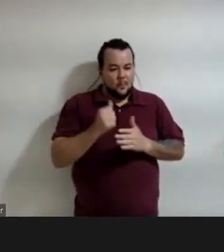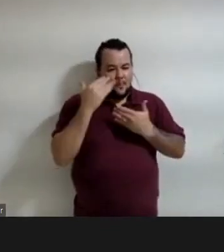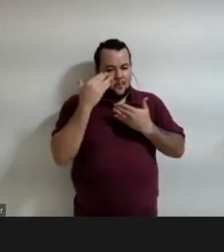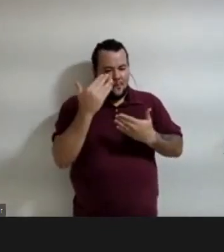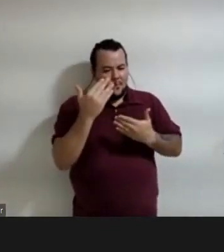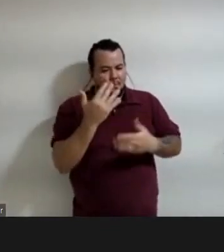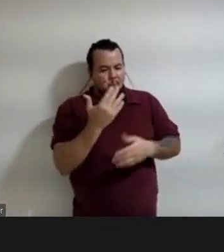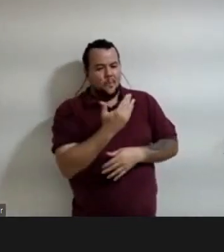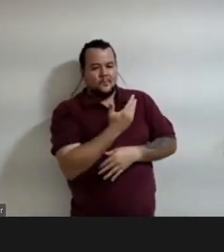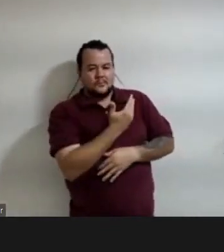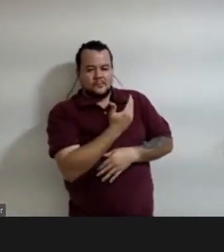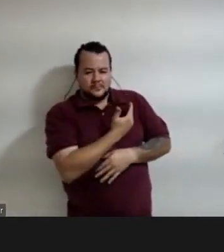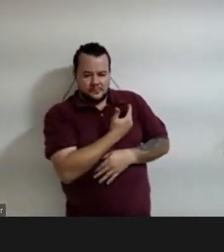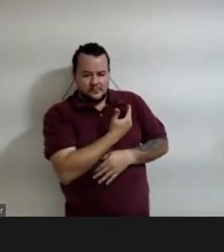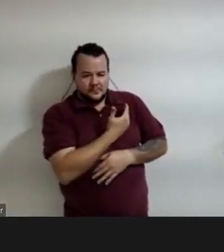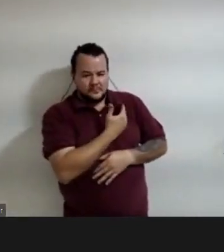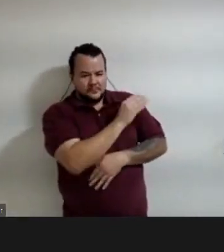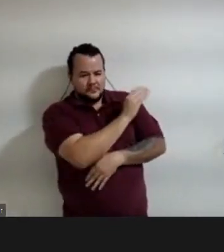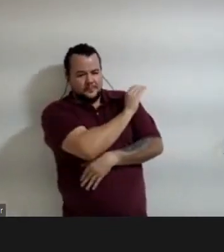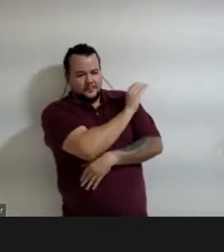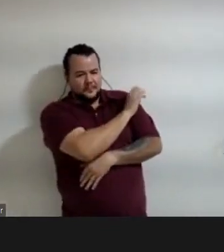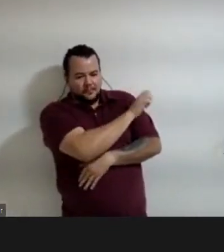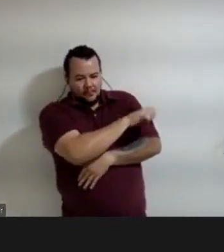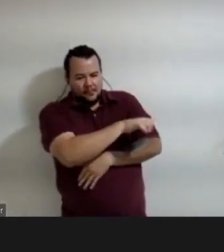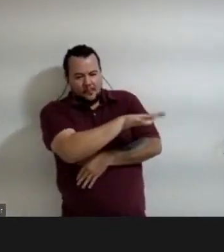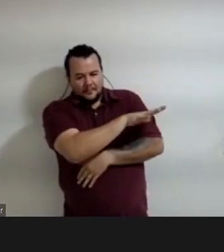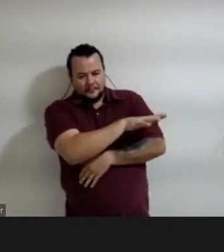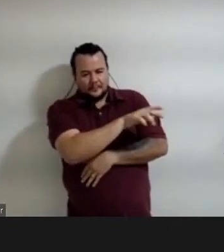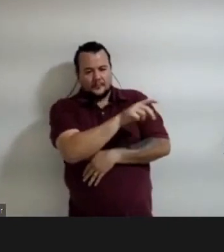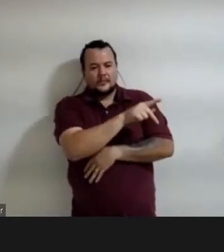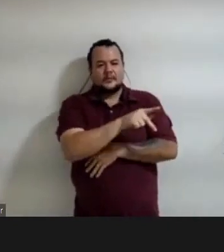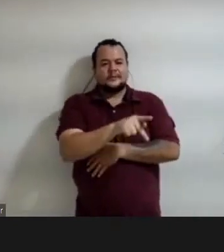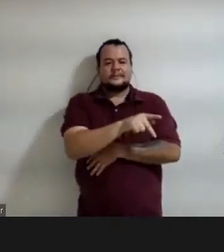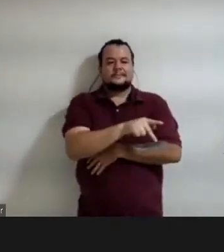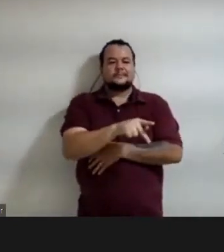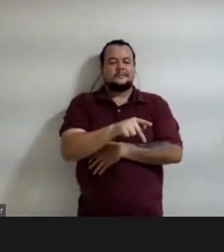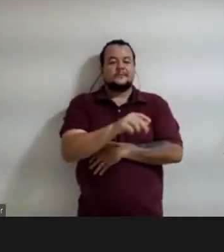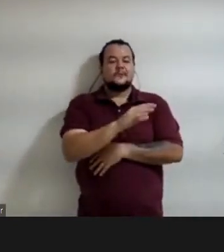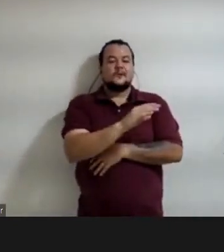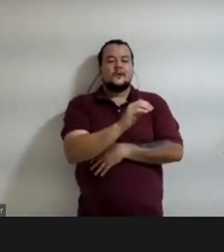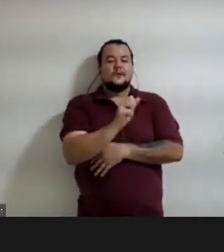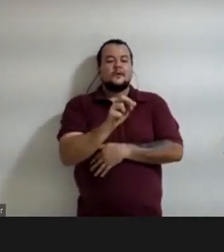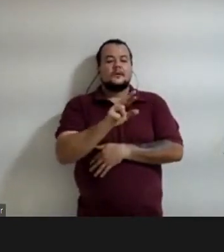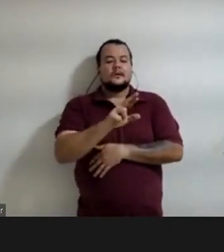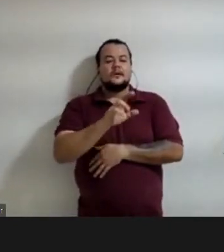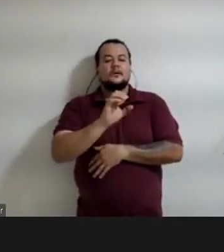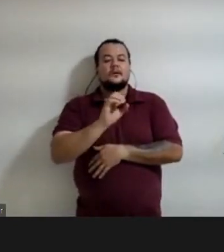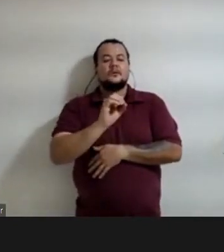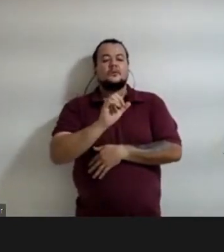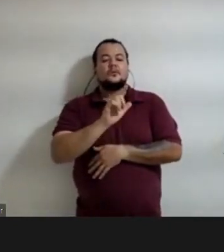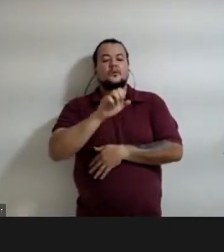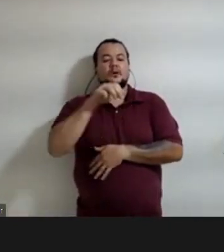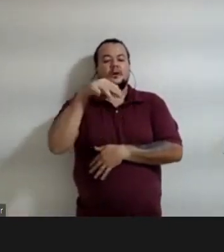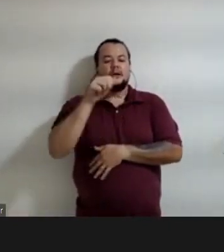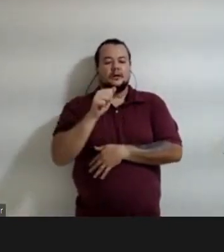queridos colegas da coordenação geral, professora Carolina Pescatore e professor Ricardo Trevisan, que